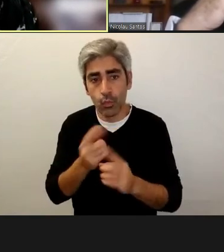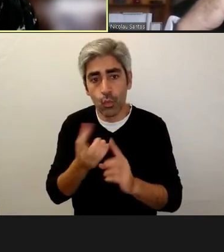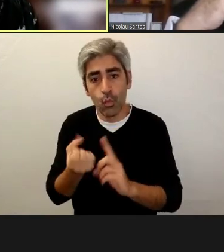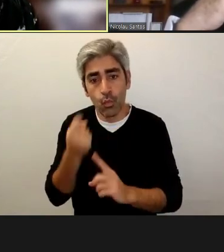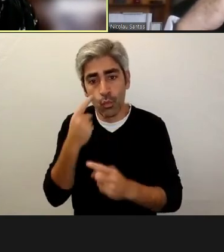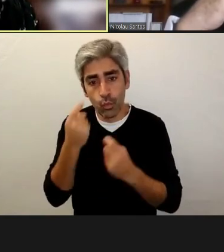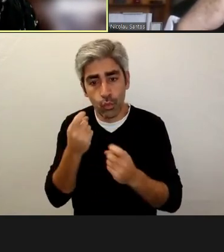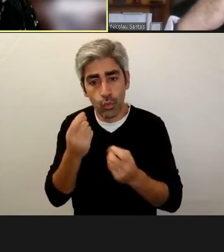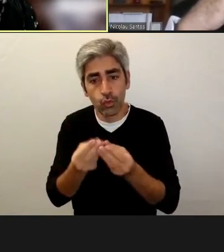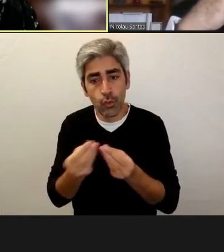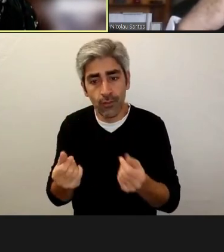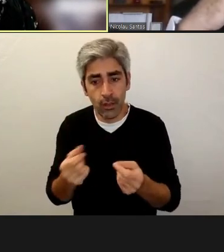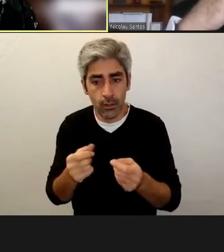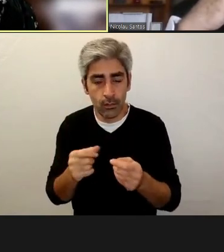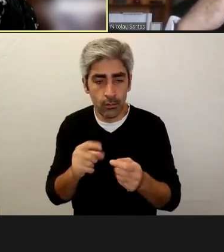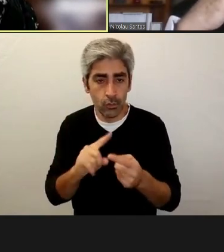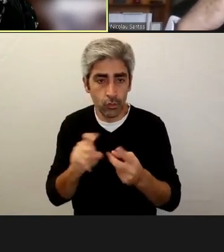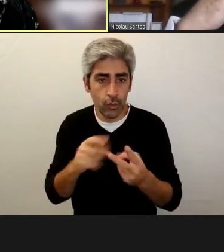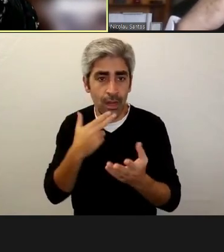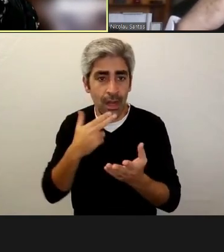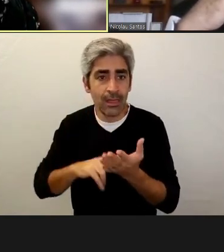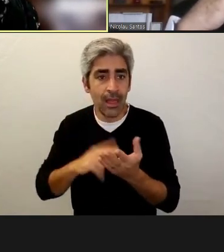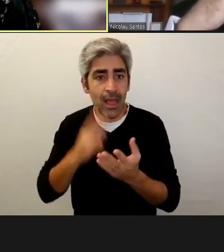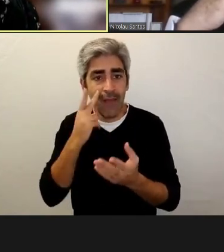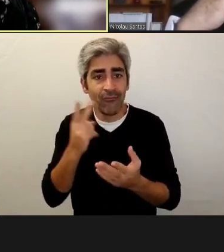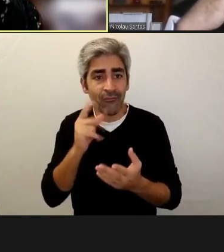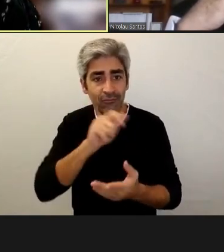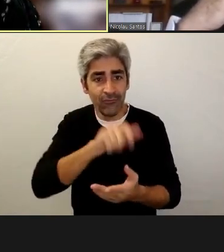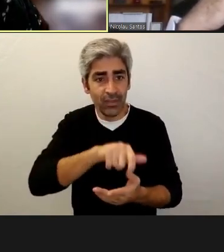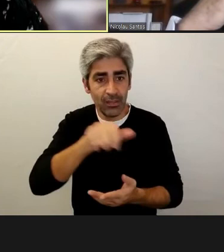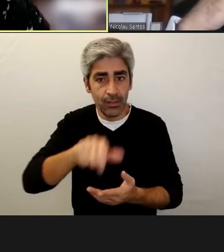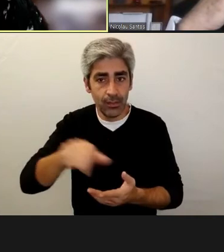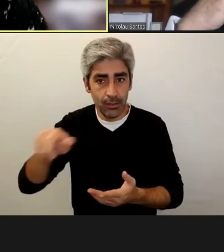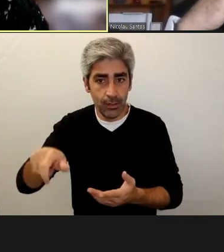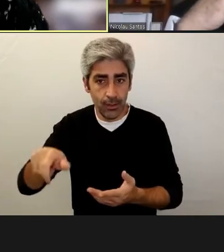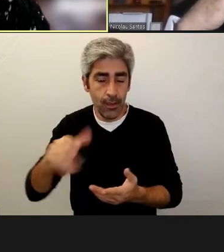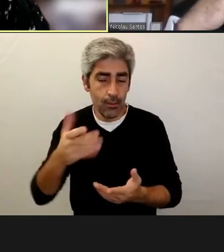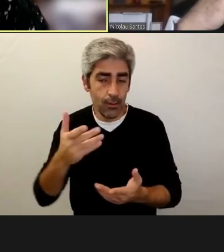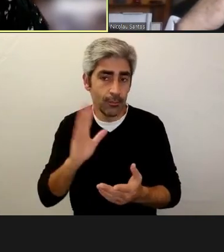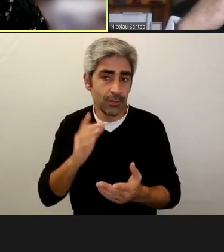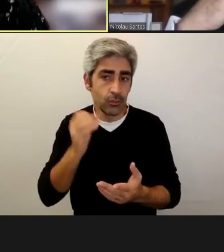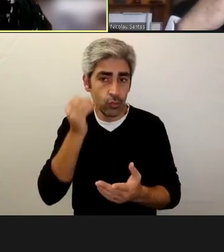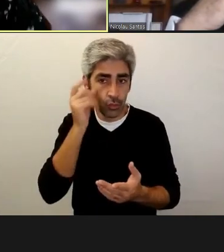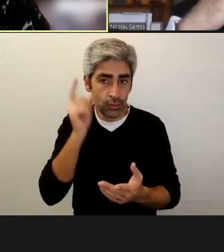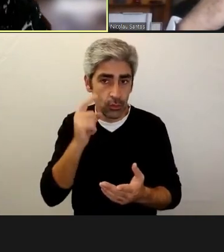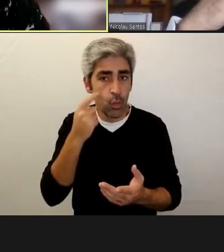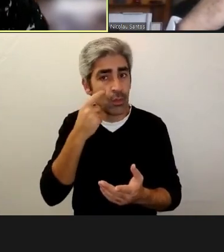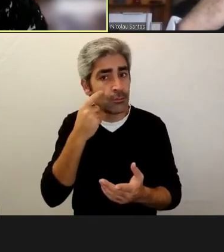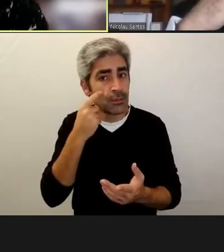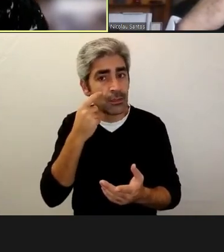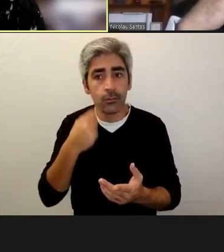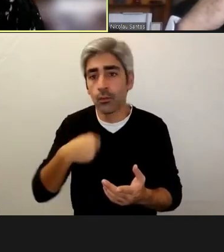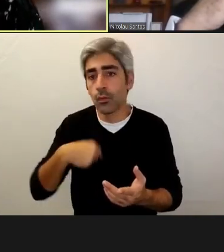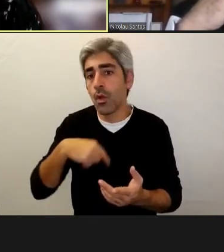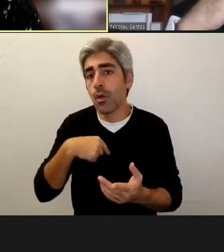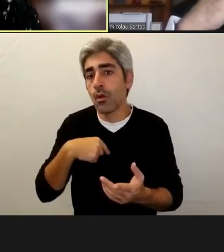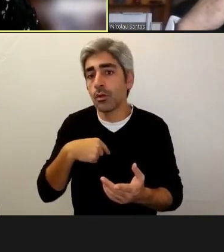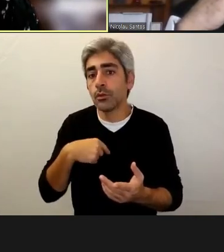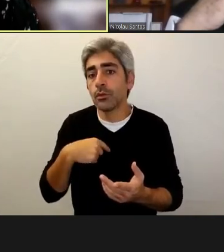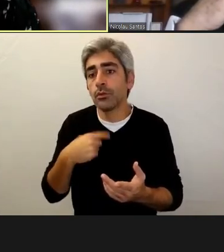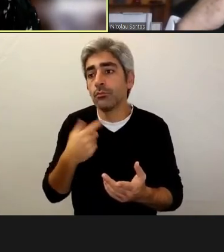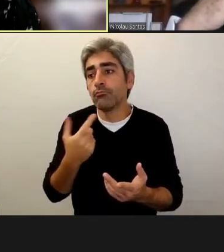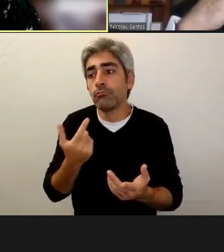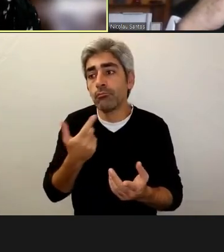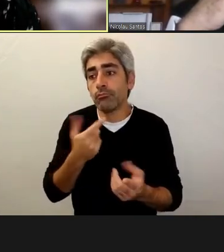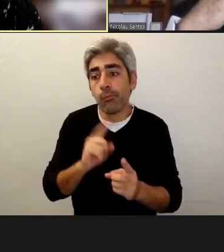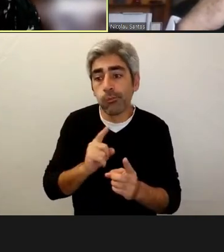conta a realidade da vida, e a realidade da vida obriga muitas vezes a levar em conta conhecimentos que nos vêm de